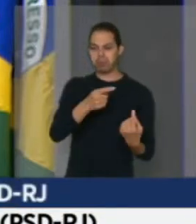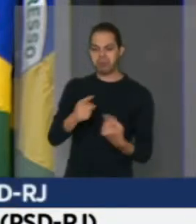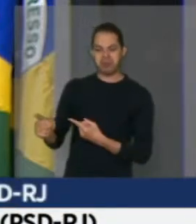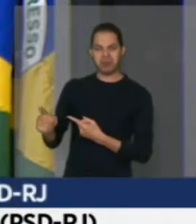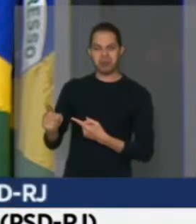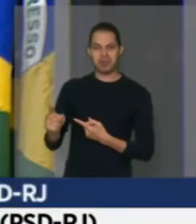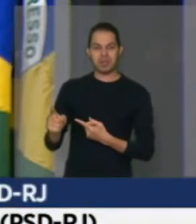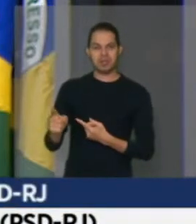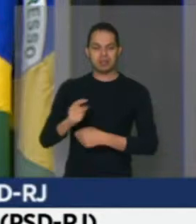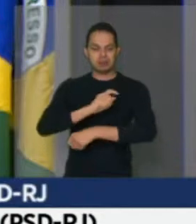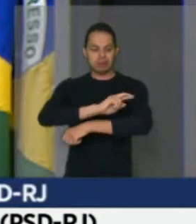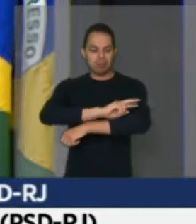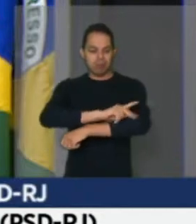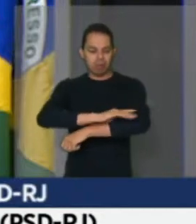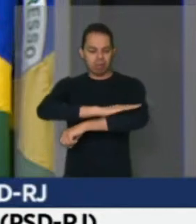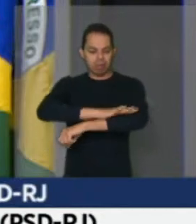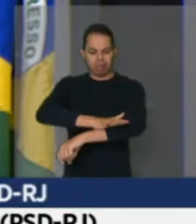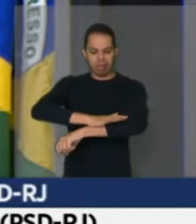estrutural.